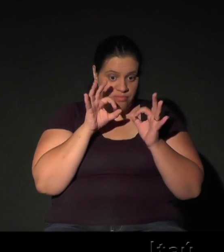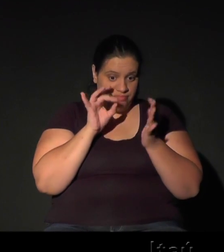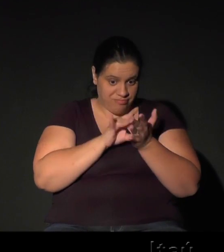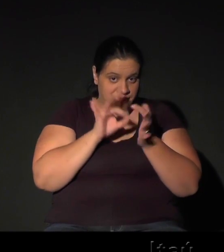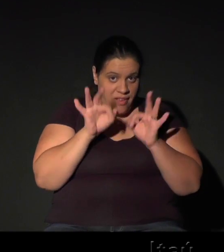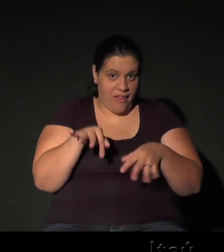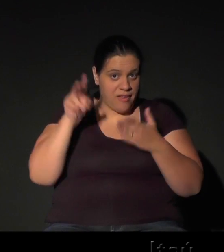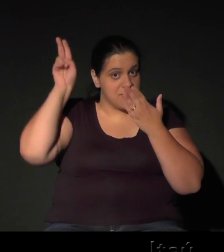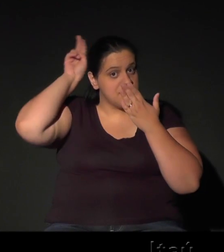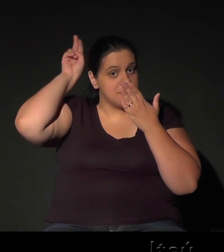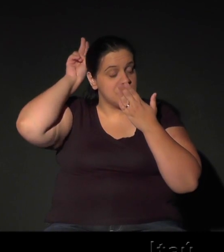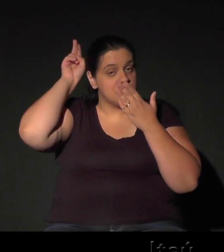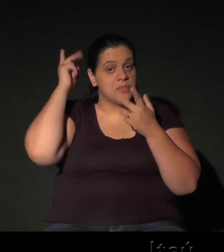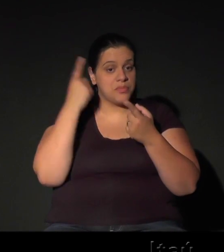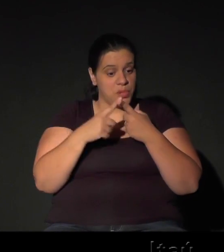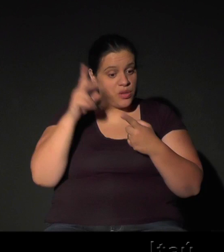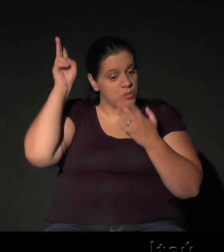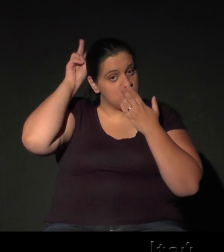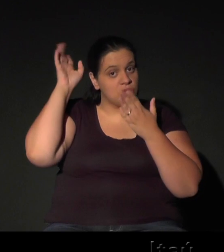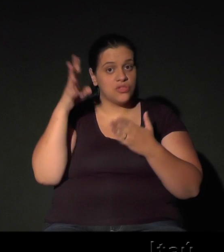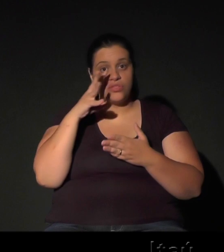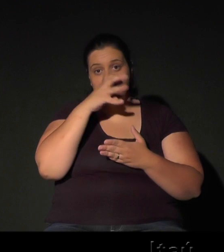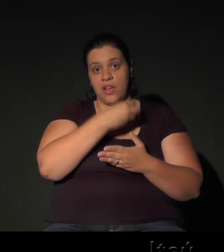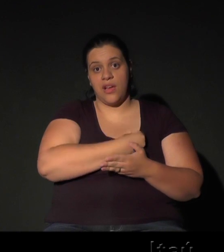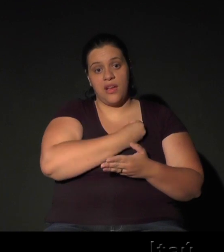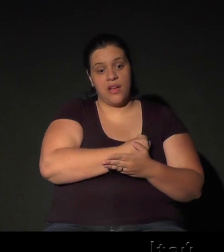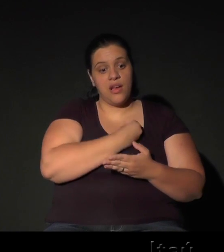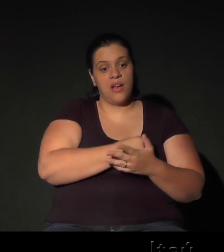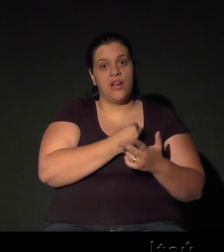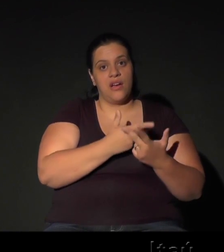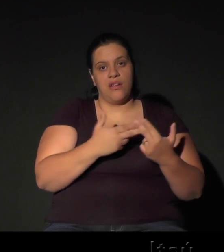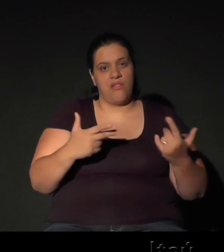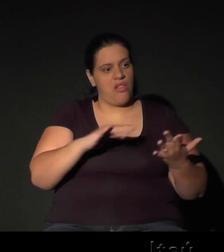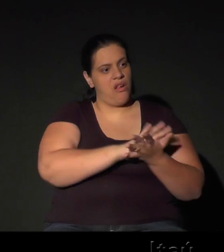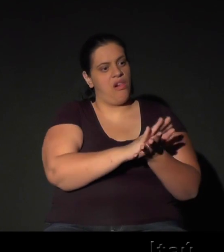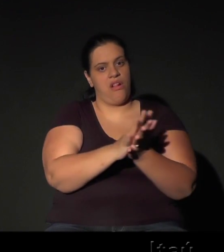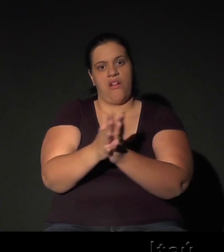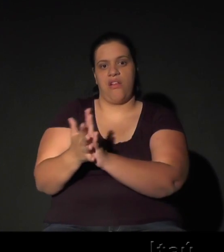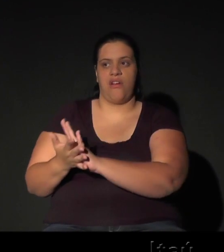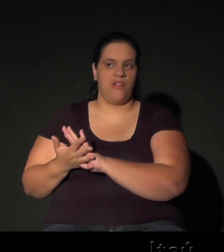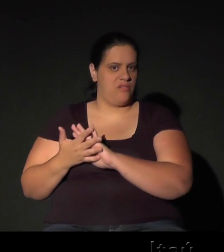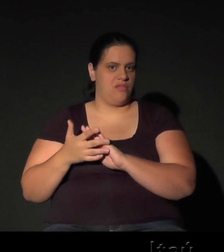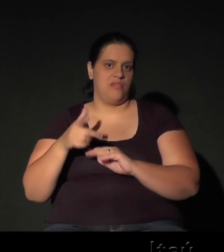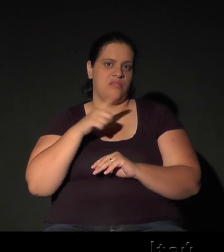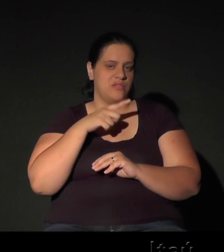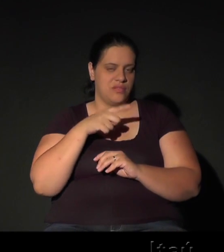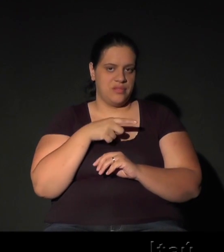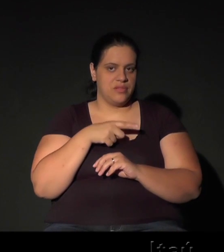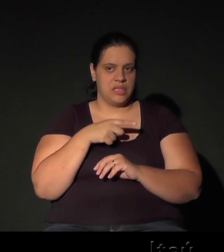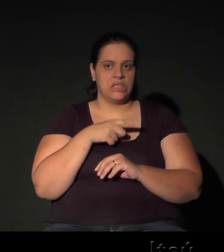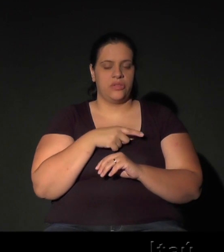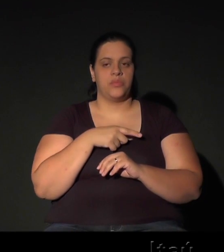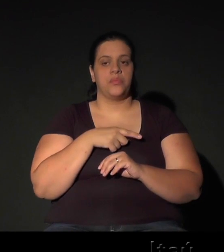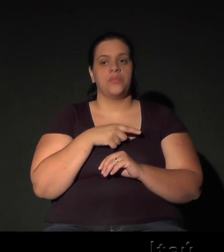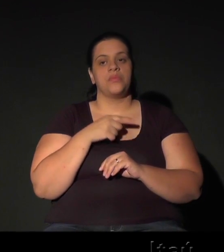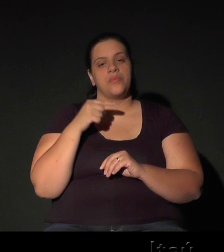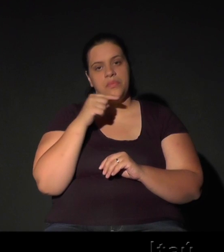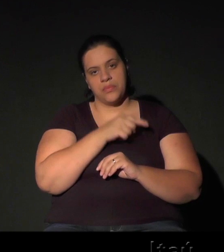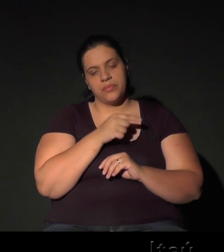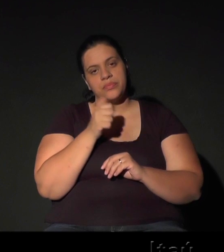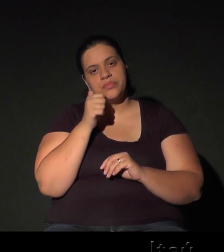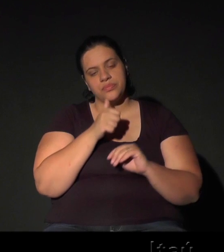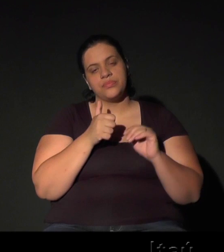né ou seja os índios já são os Sobreviventes de um cataclisma e de uma destruição gigantesca né E aí ela